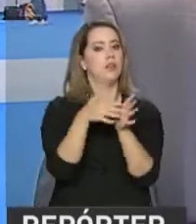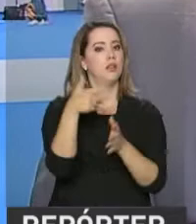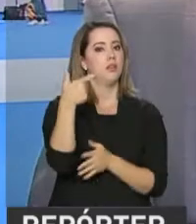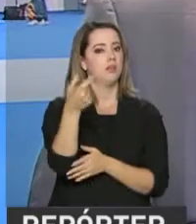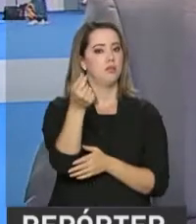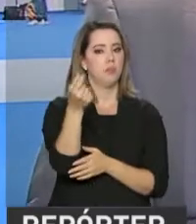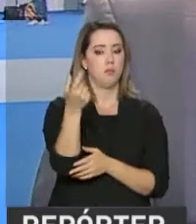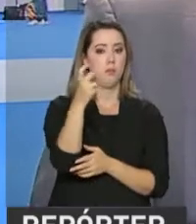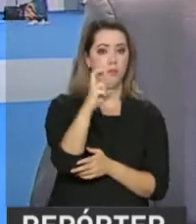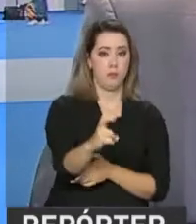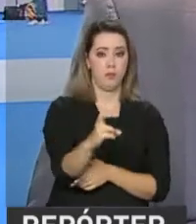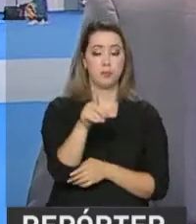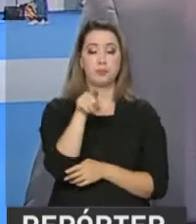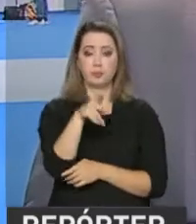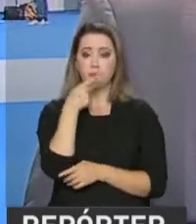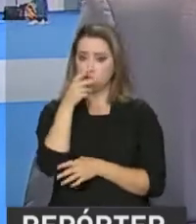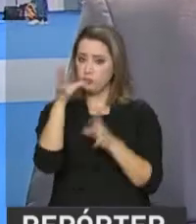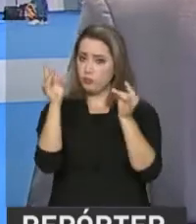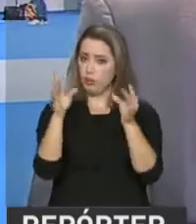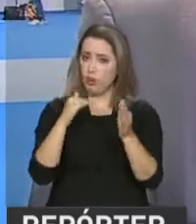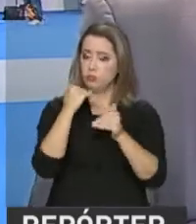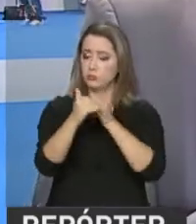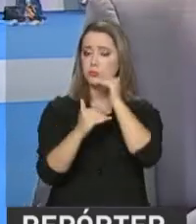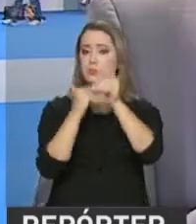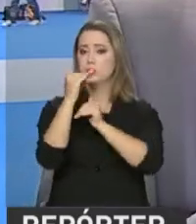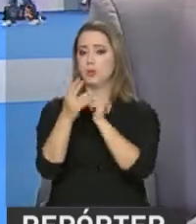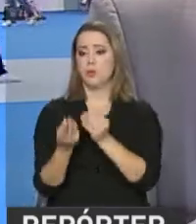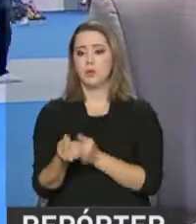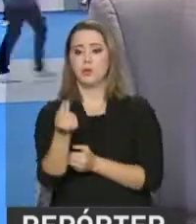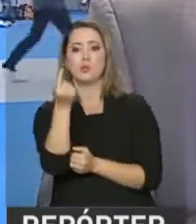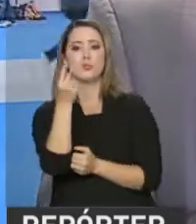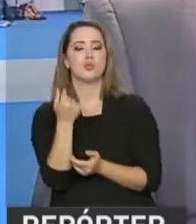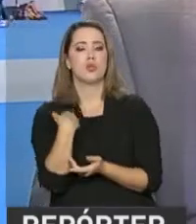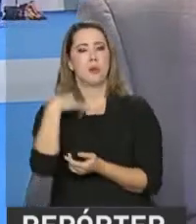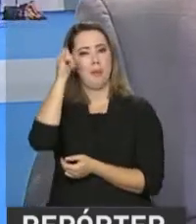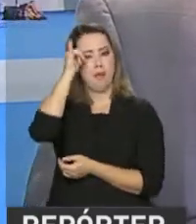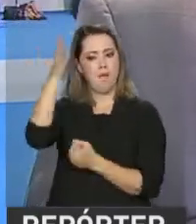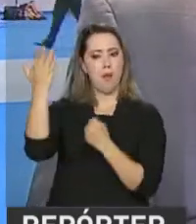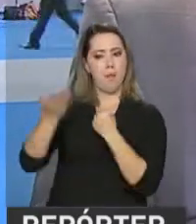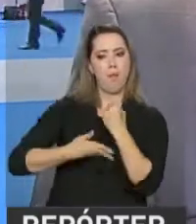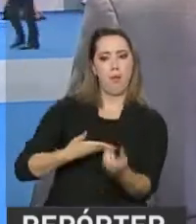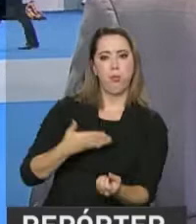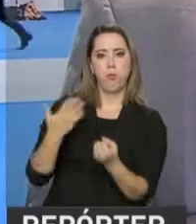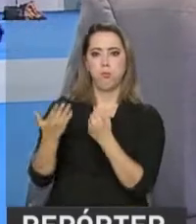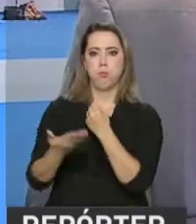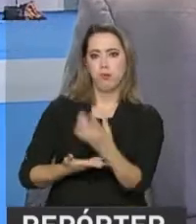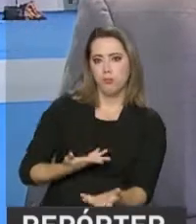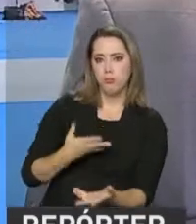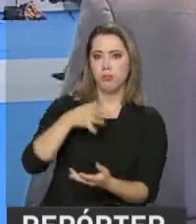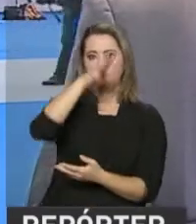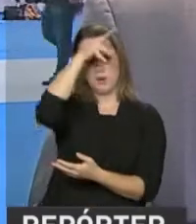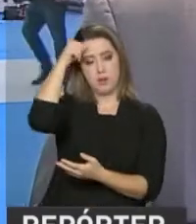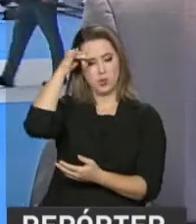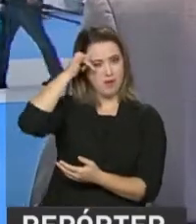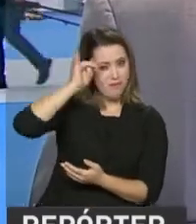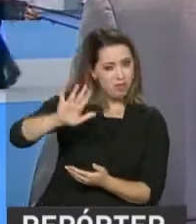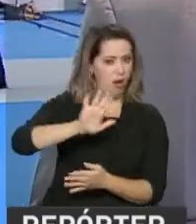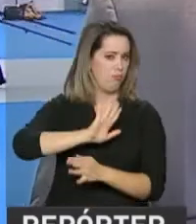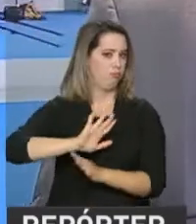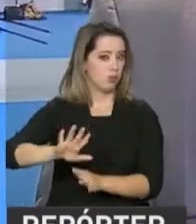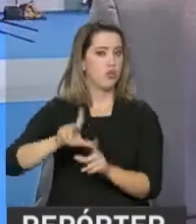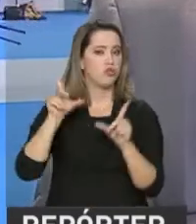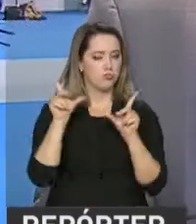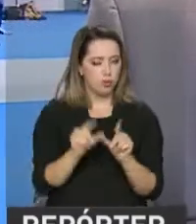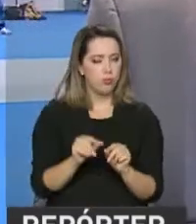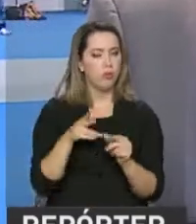ao destacar o aumento de recursos para enfrentar o desmatamento na amazônia segundo o presidente o